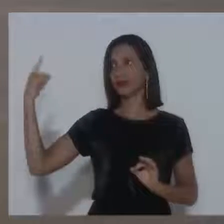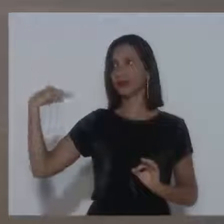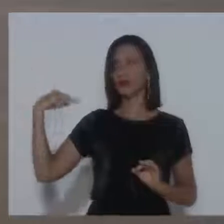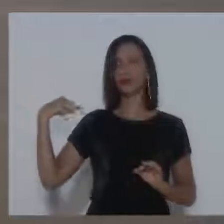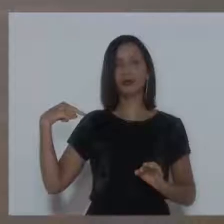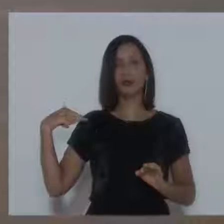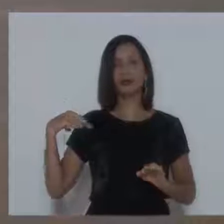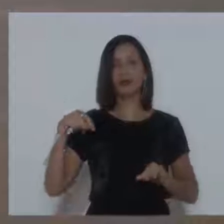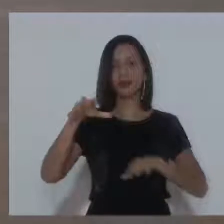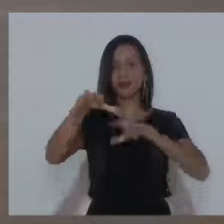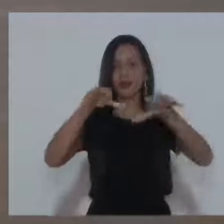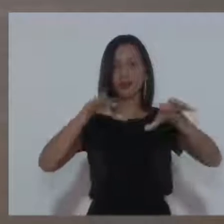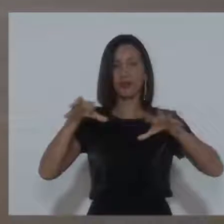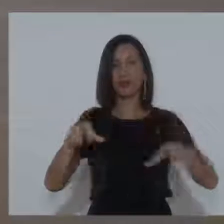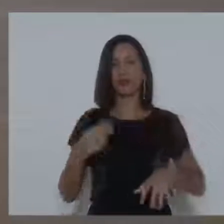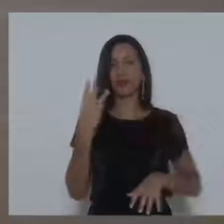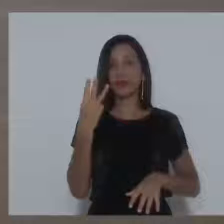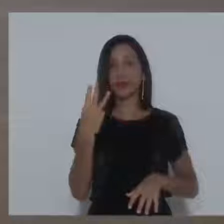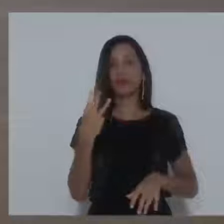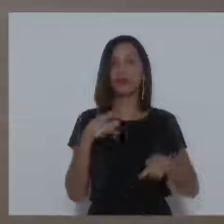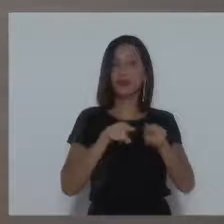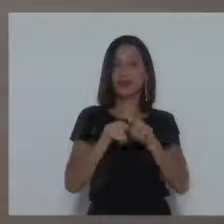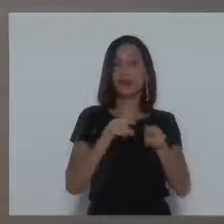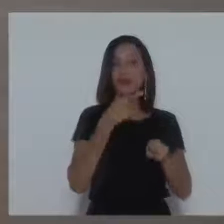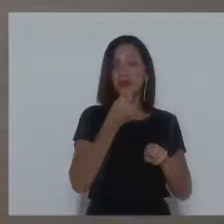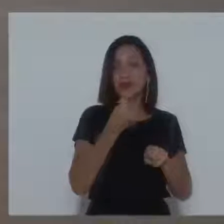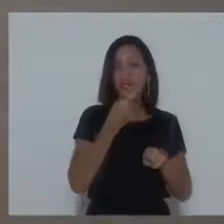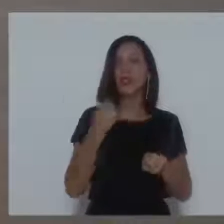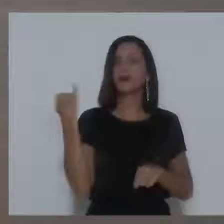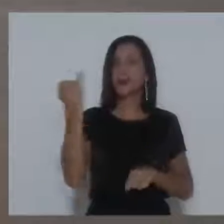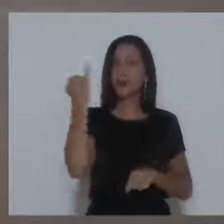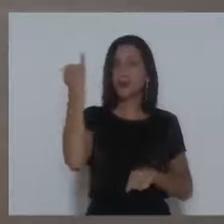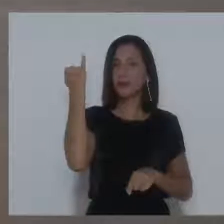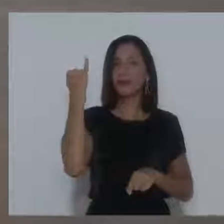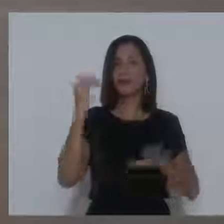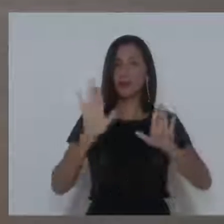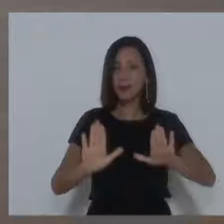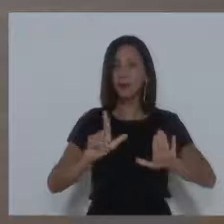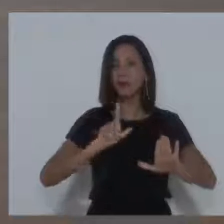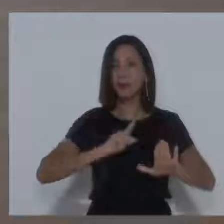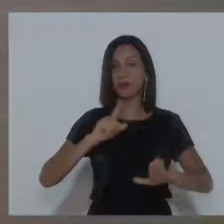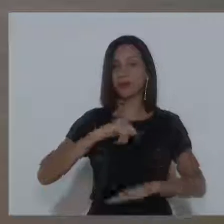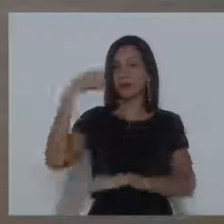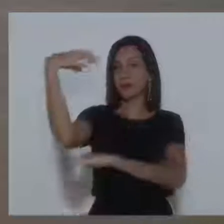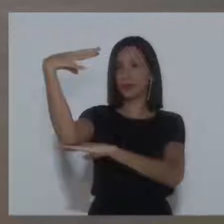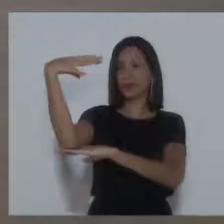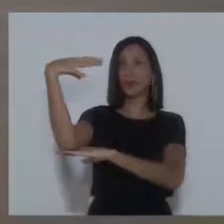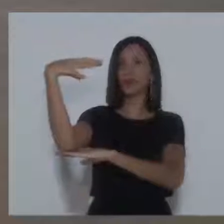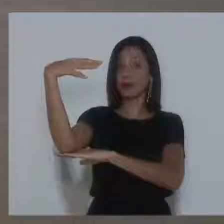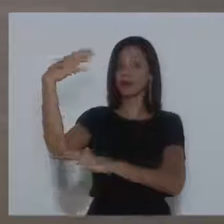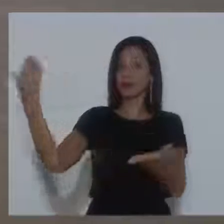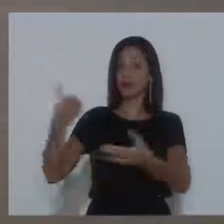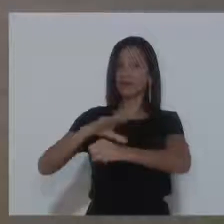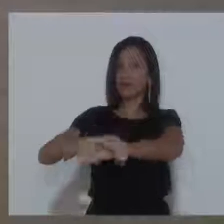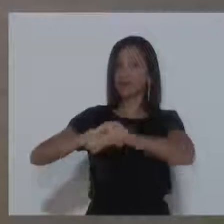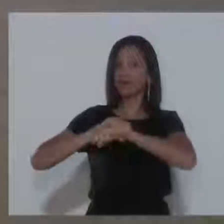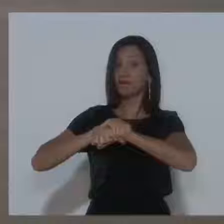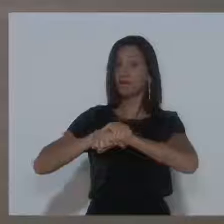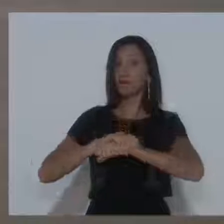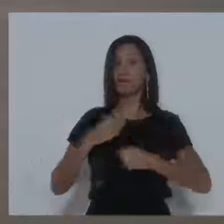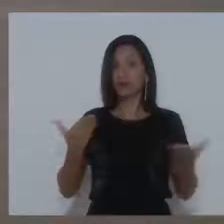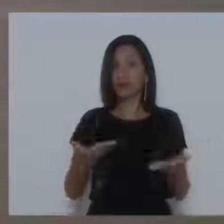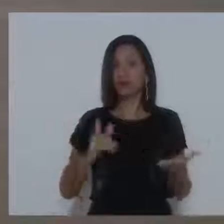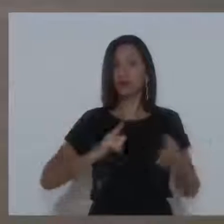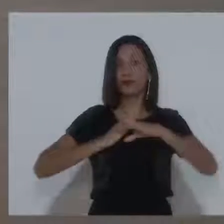dos Três Irmãos, acho que é importante, mesmo porque a questão de iluminação é segurança. Hoje fui ao fórum hoje fazer um protocolo de um